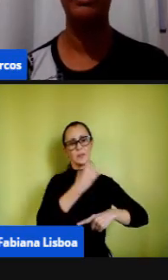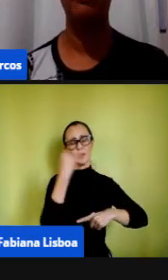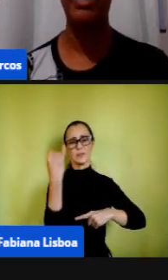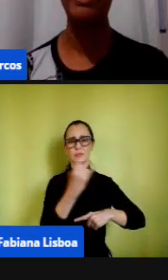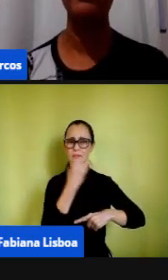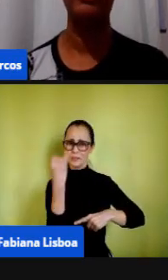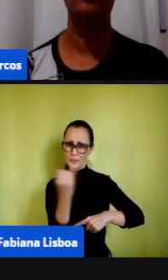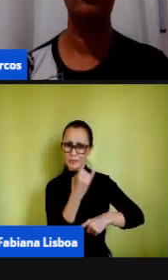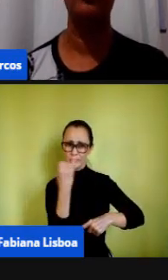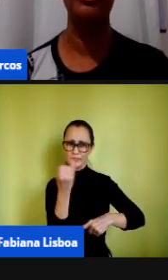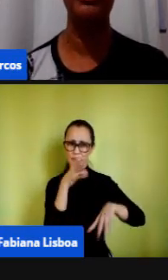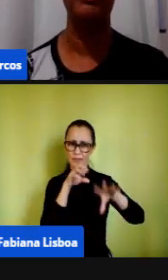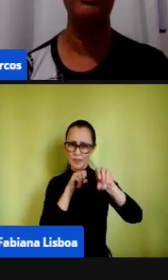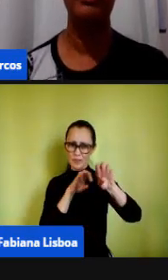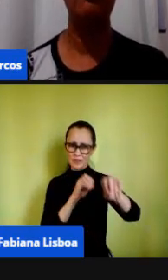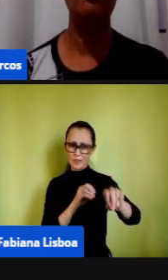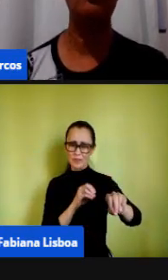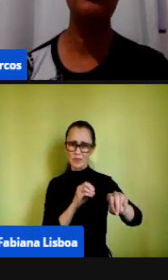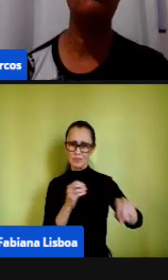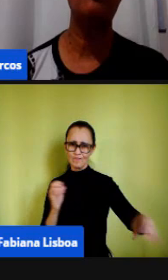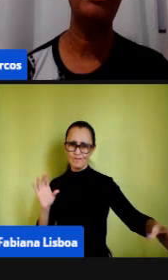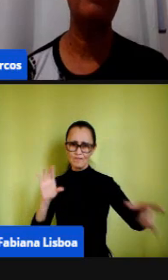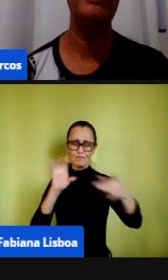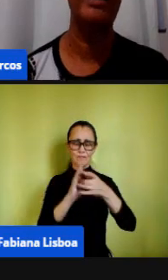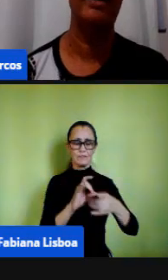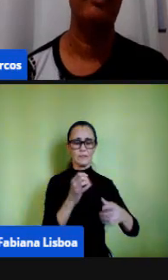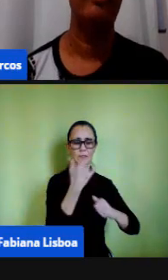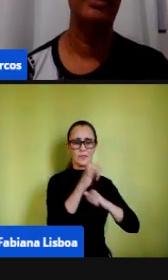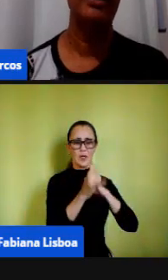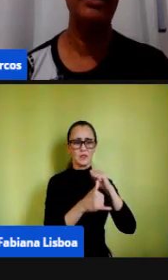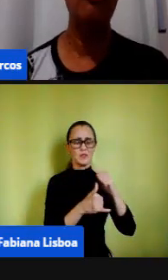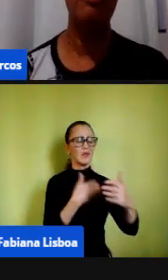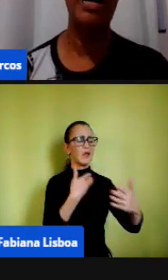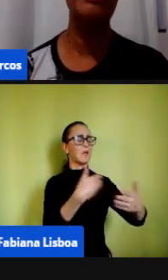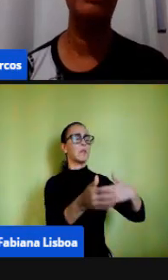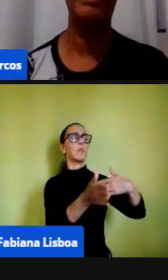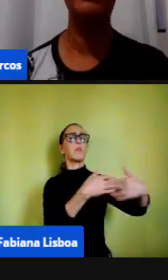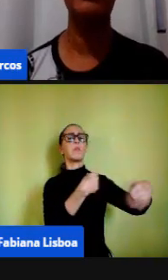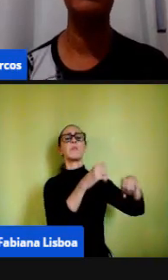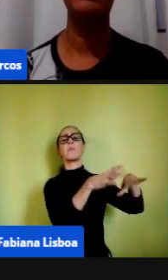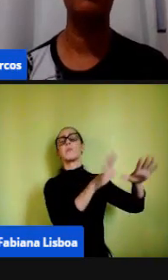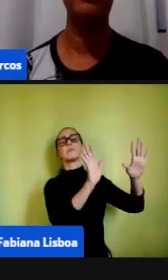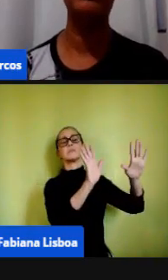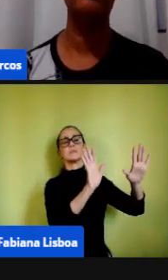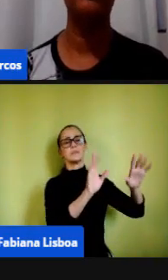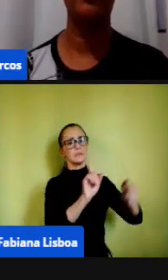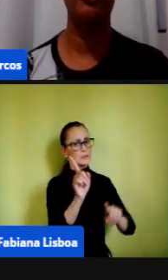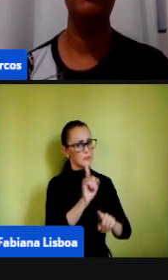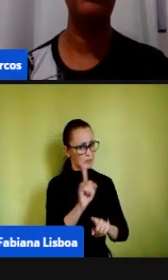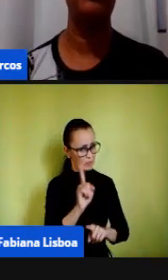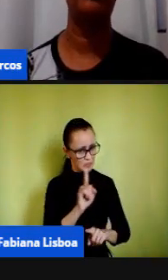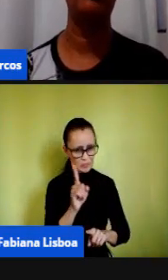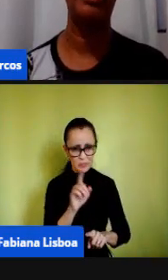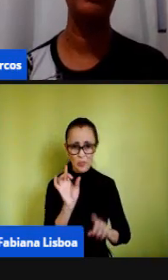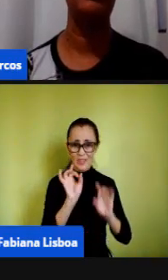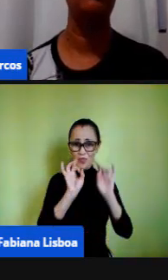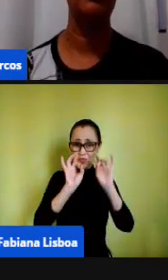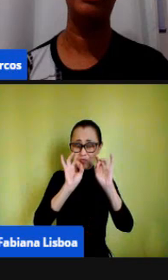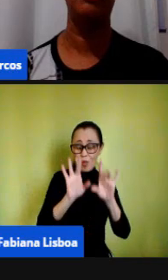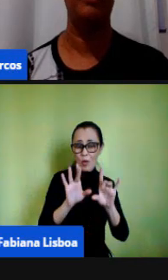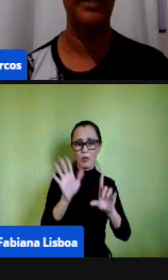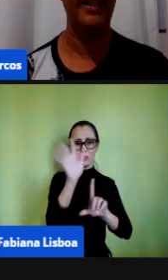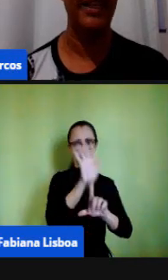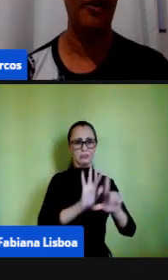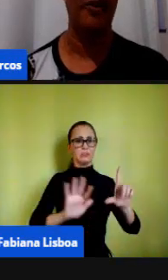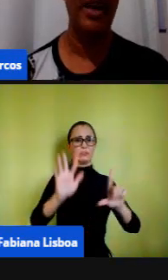da educação à tecnologia não ocorra de qualquer maneira. Não basta acrescentar plataformas virtuais